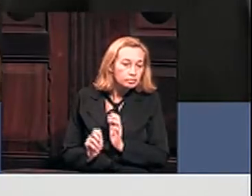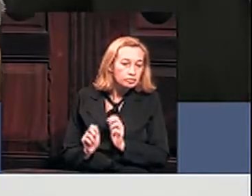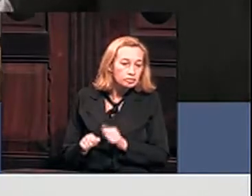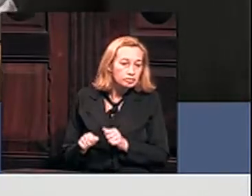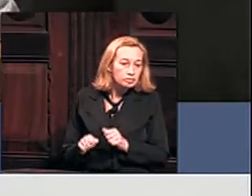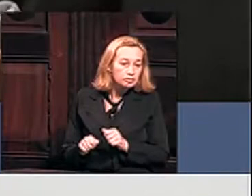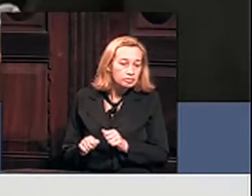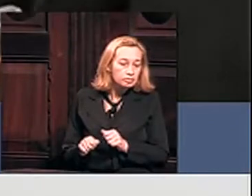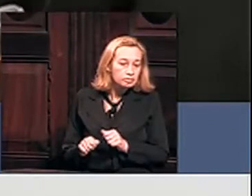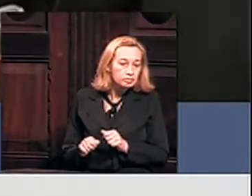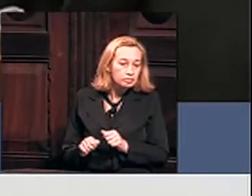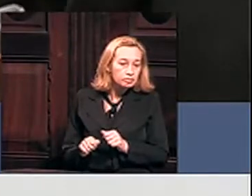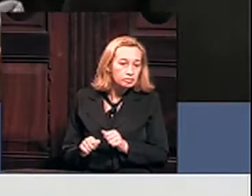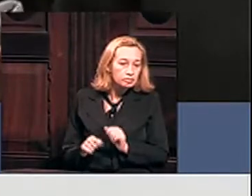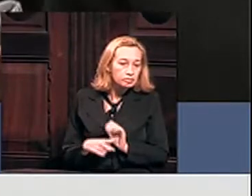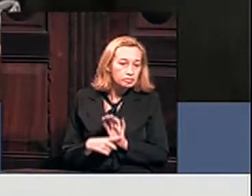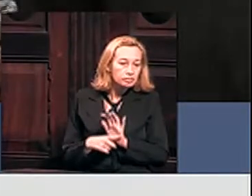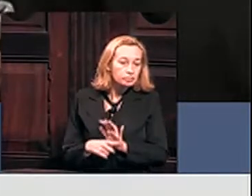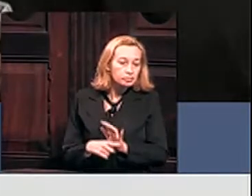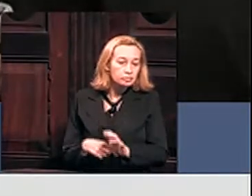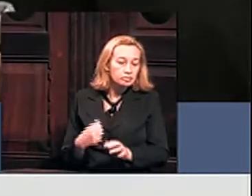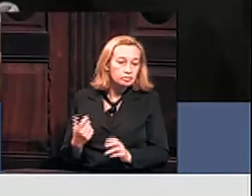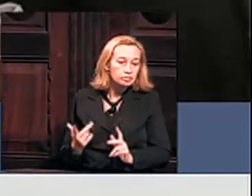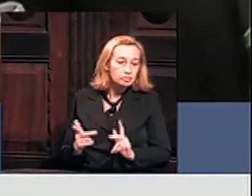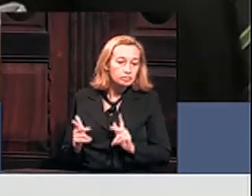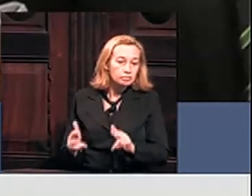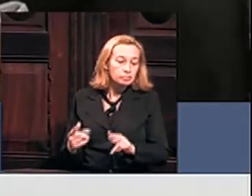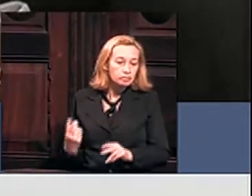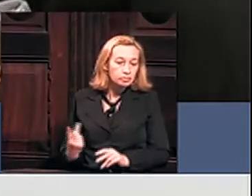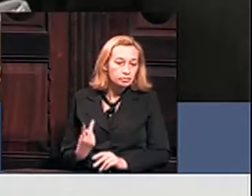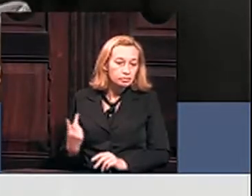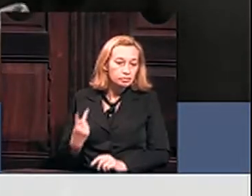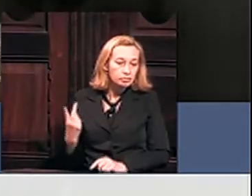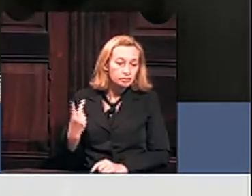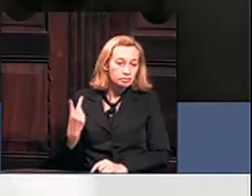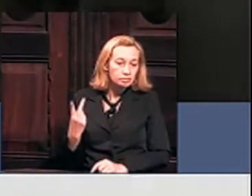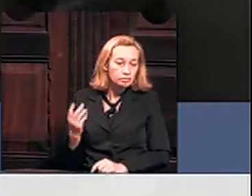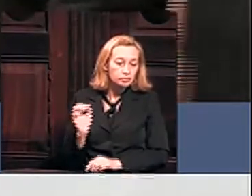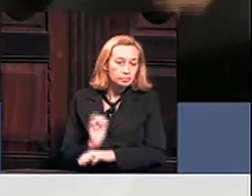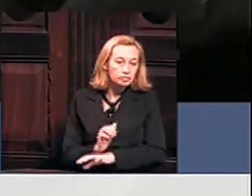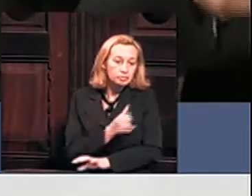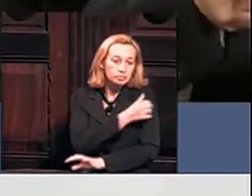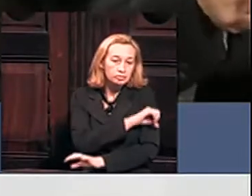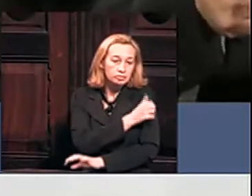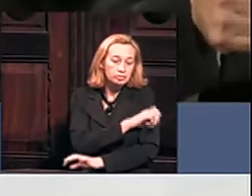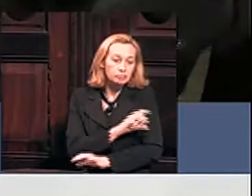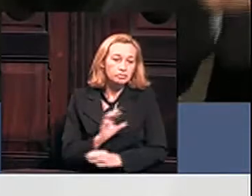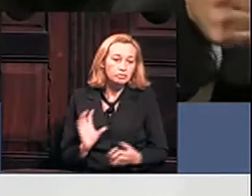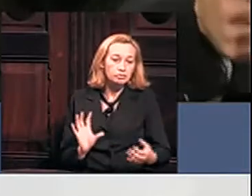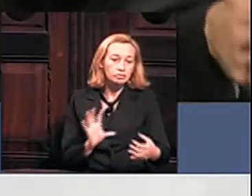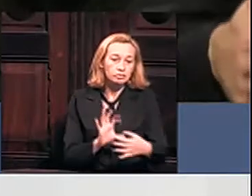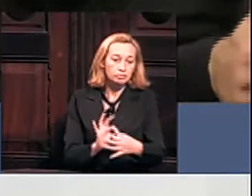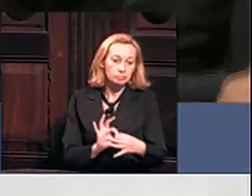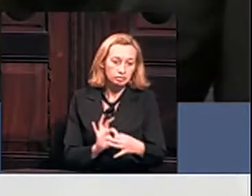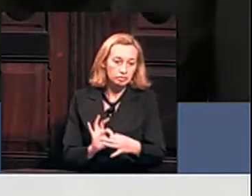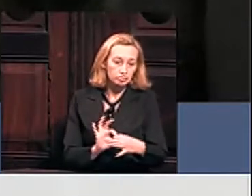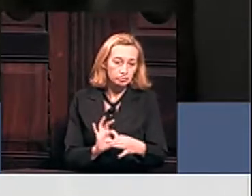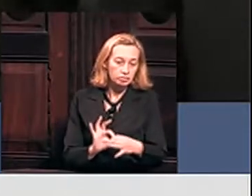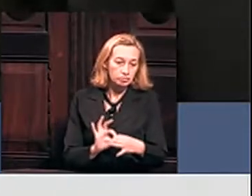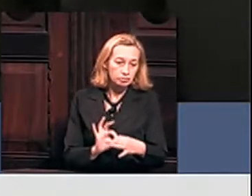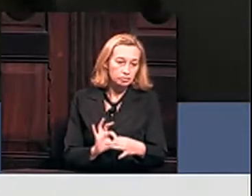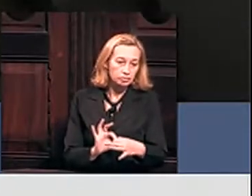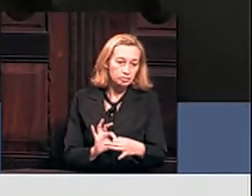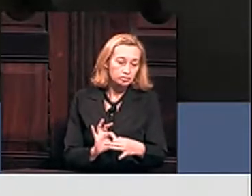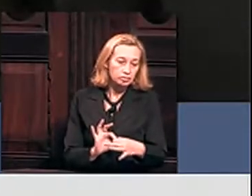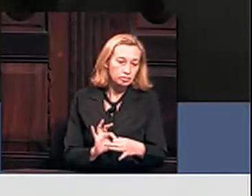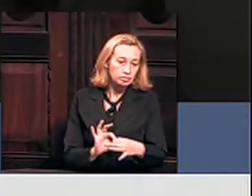ser compensadas no mesmo valor com o abatimento na dívida do Estado do Rio de Janeiro com a União. Onde é serão,